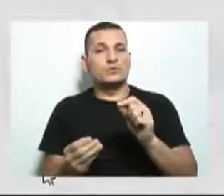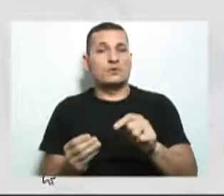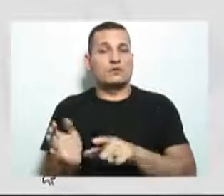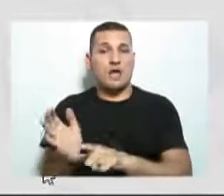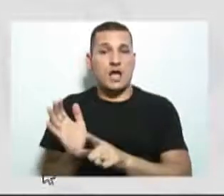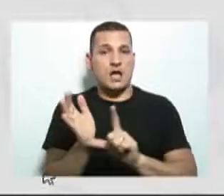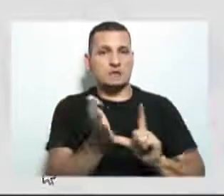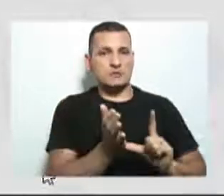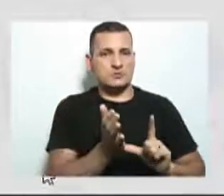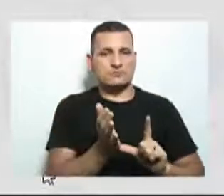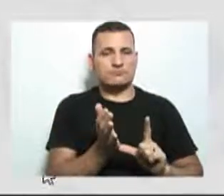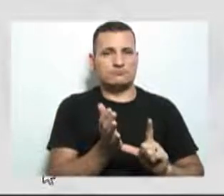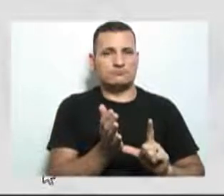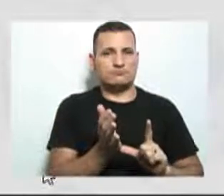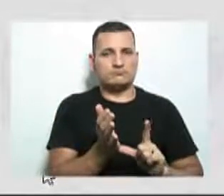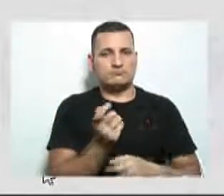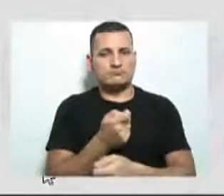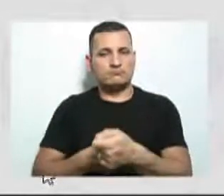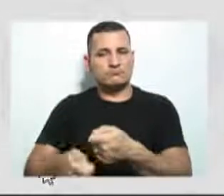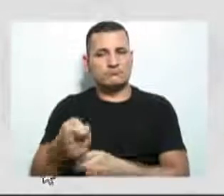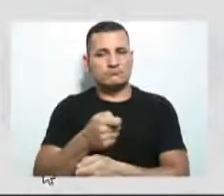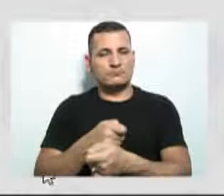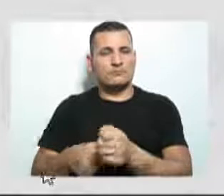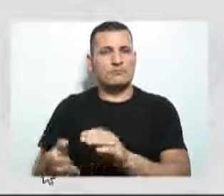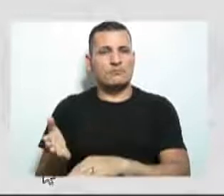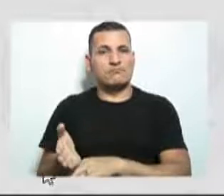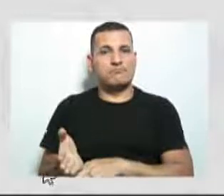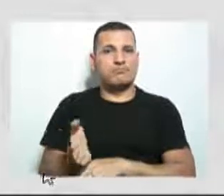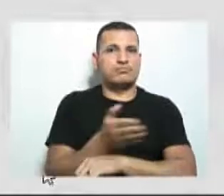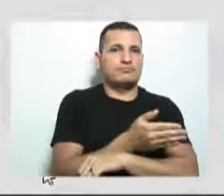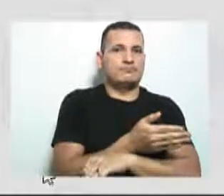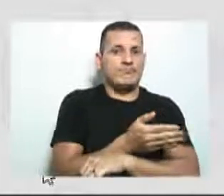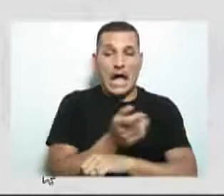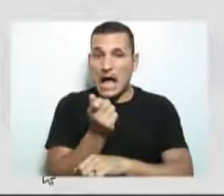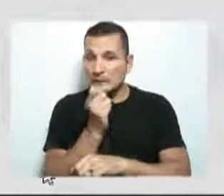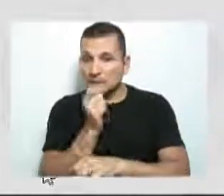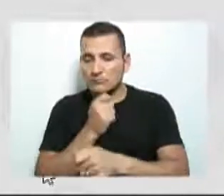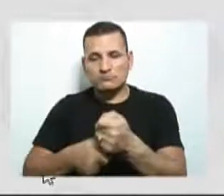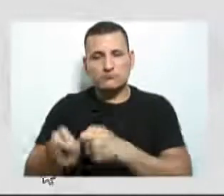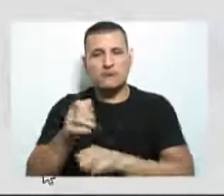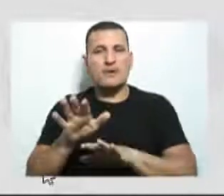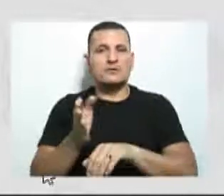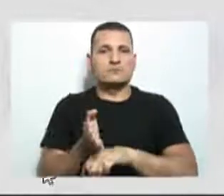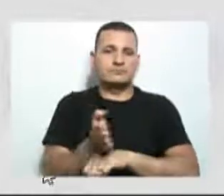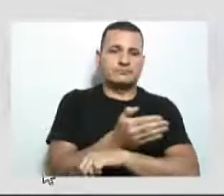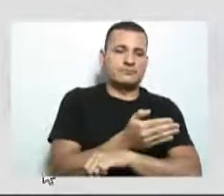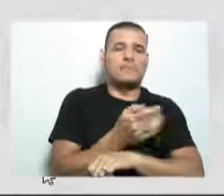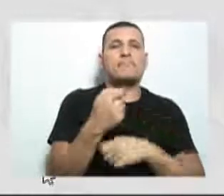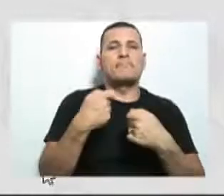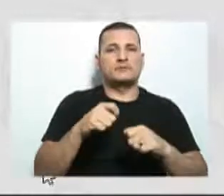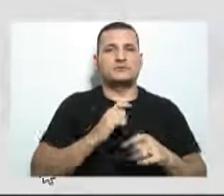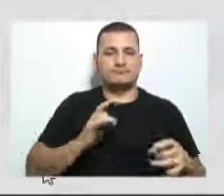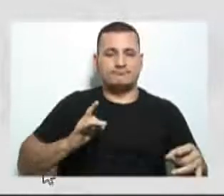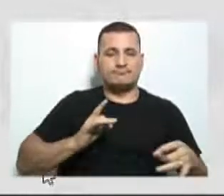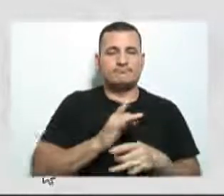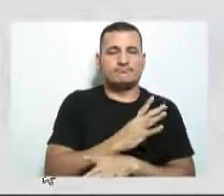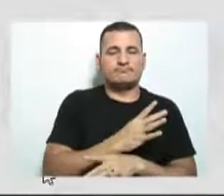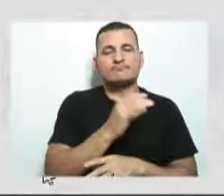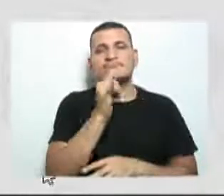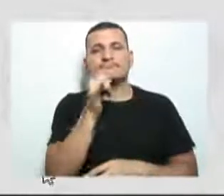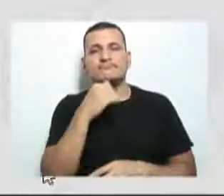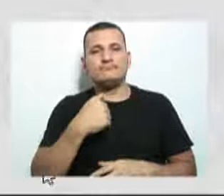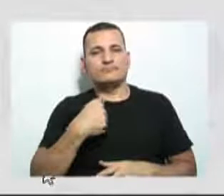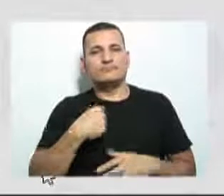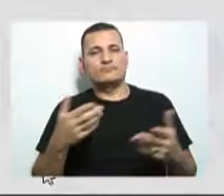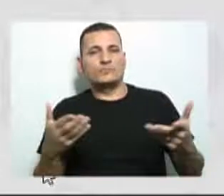antecede o momento da negociação. Ela não aconteceu, mas eu preciso me preparar. Para que eu viesse hoje aqui no estúdio,